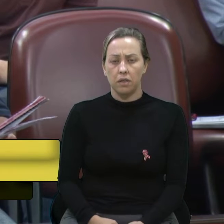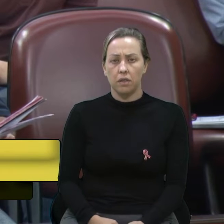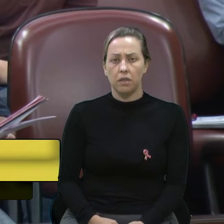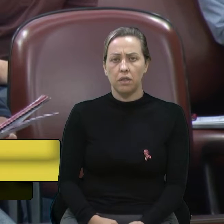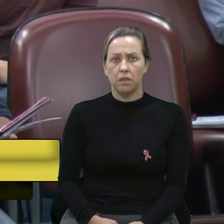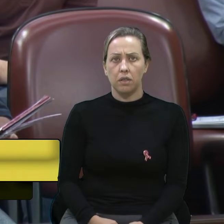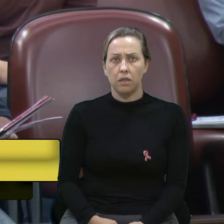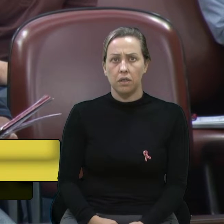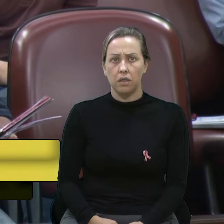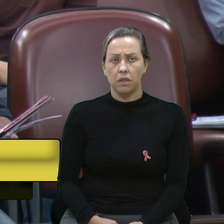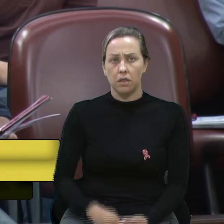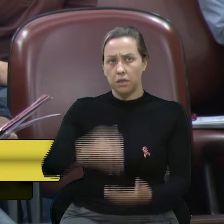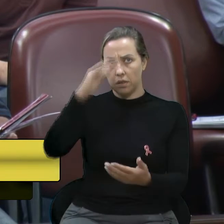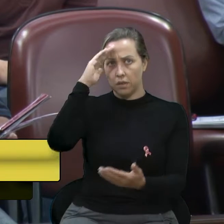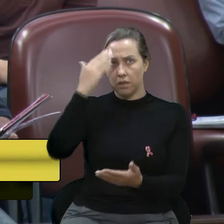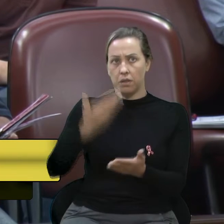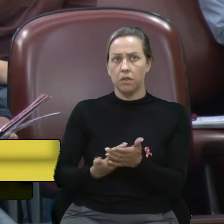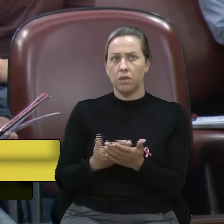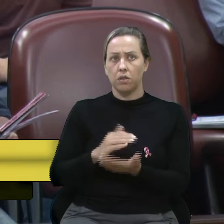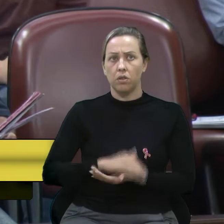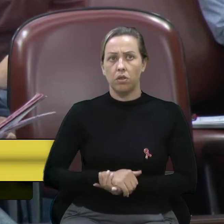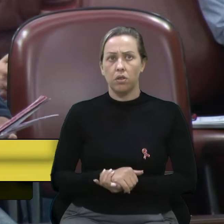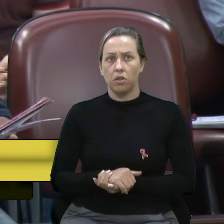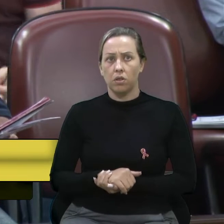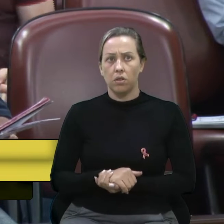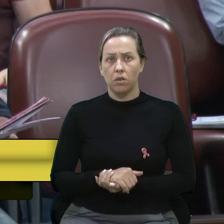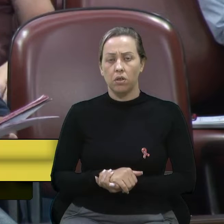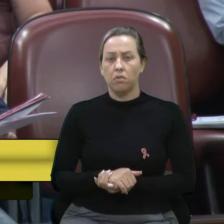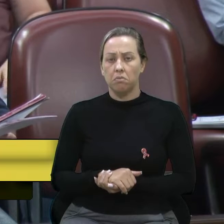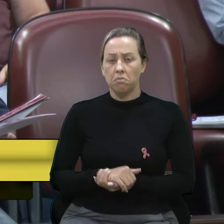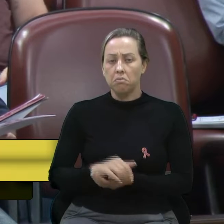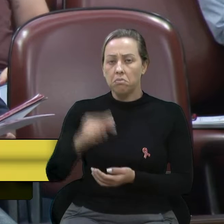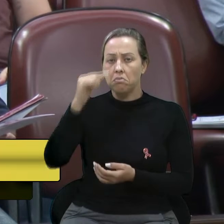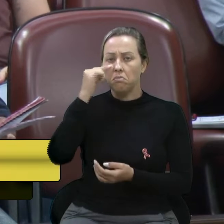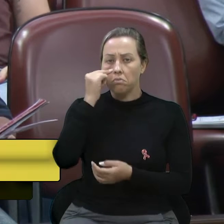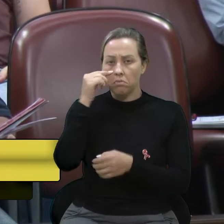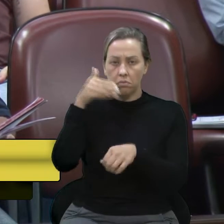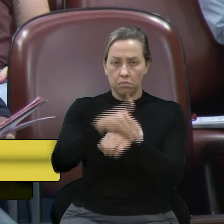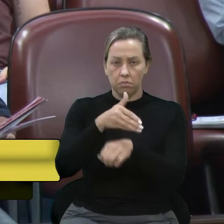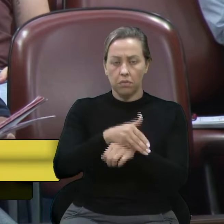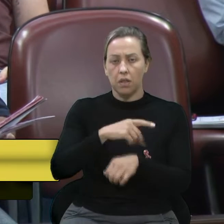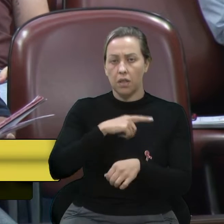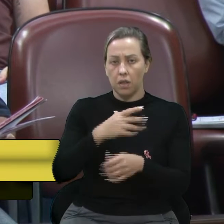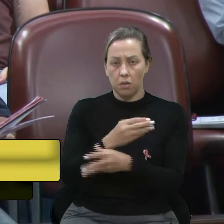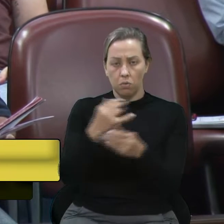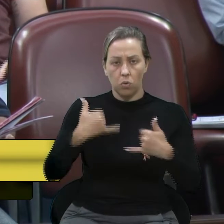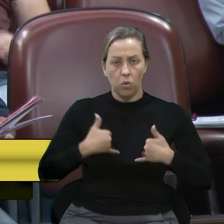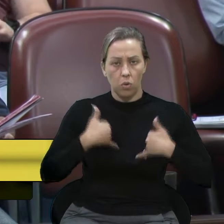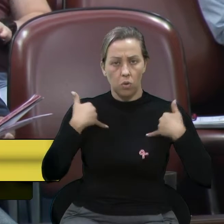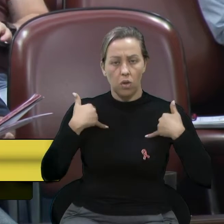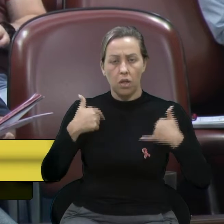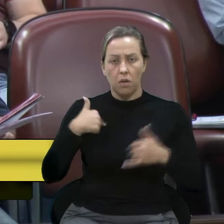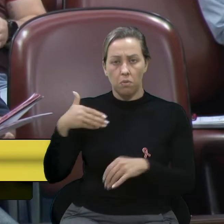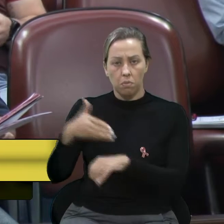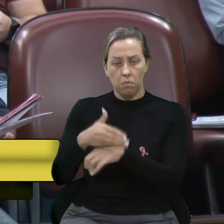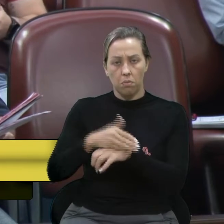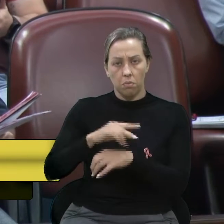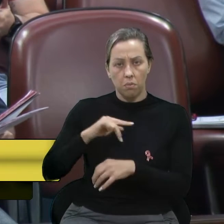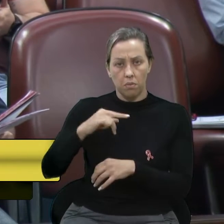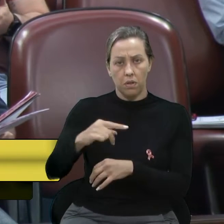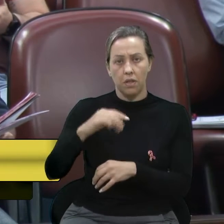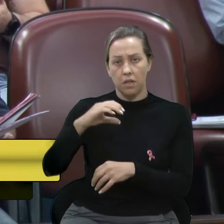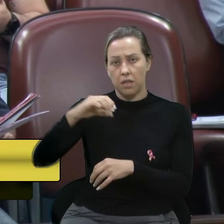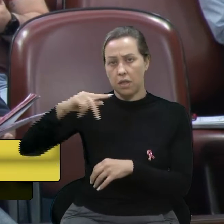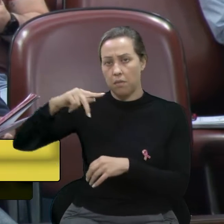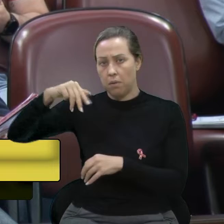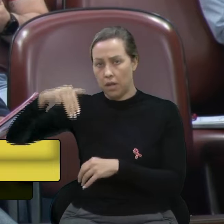Isso com certeza mobiliza a presencialidade. Eu tenho muito orgulho de ter sido presidente de